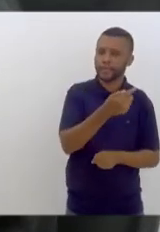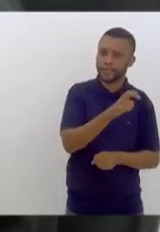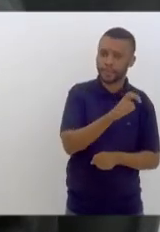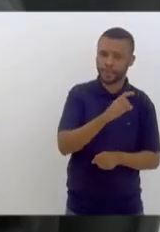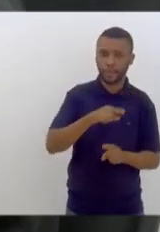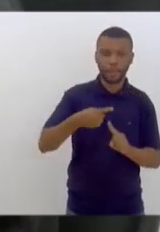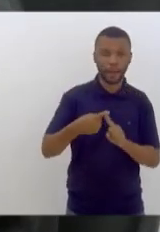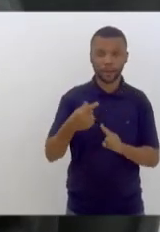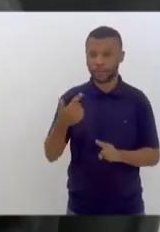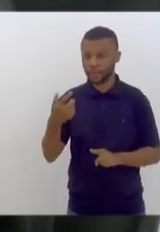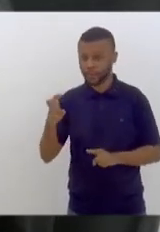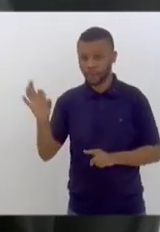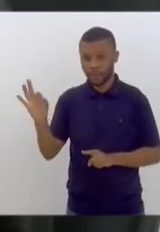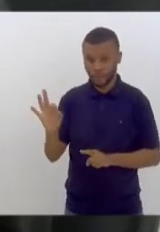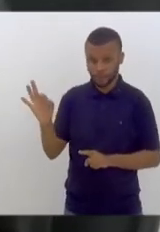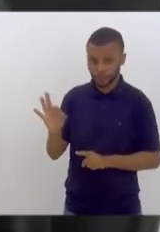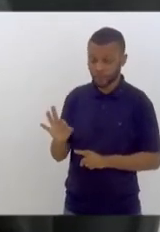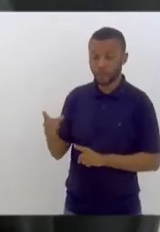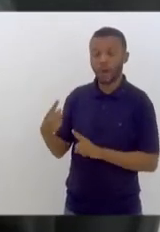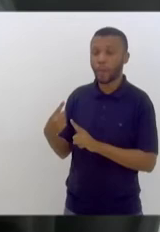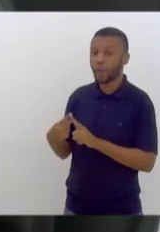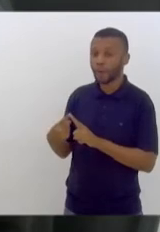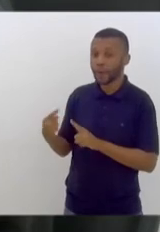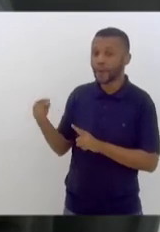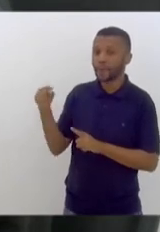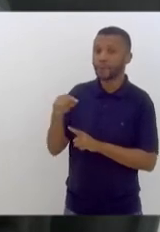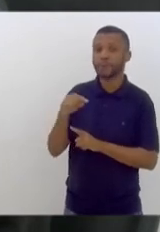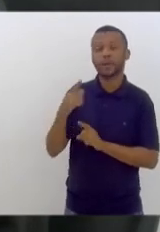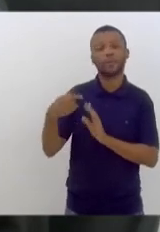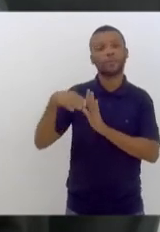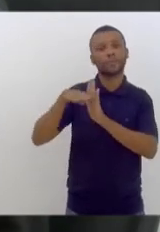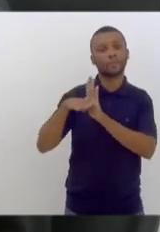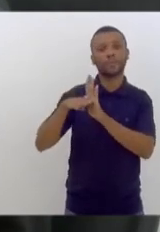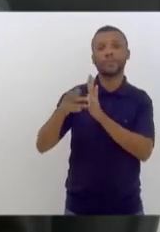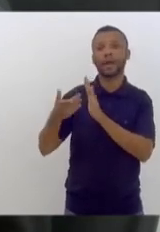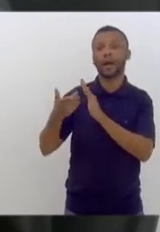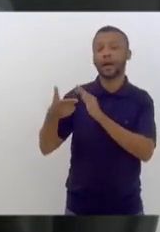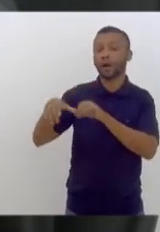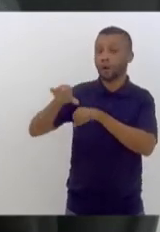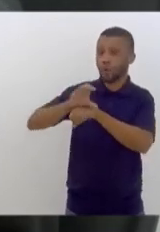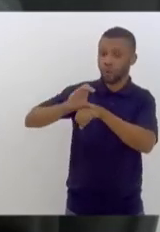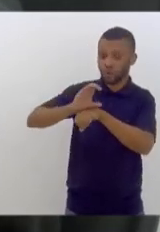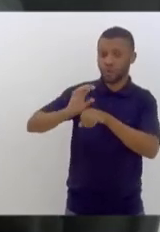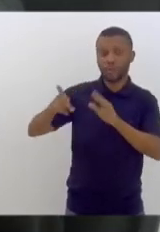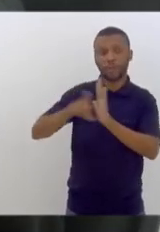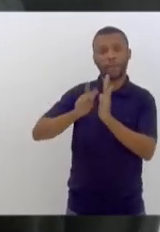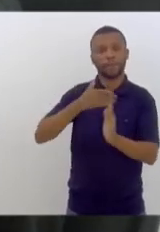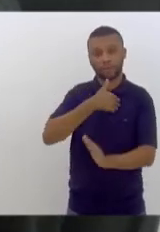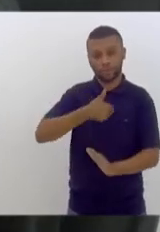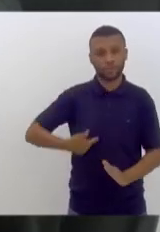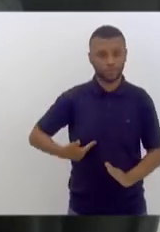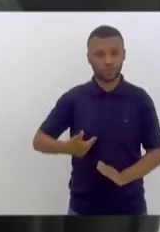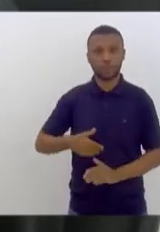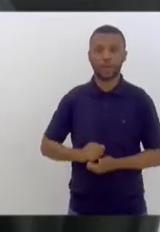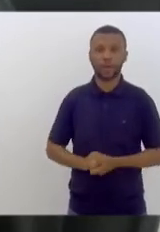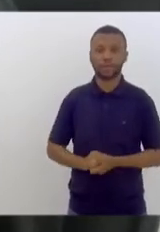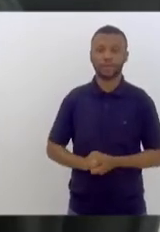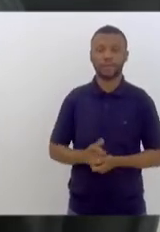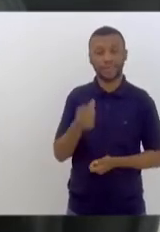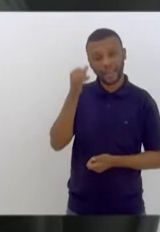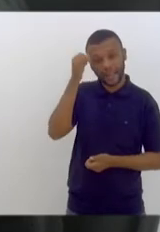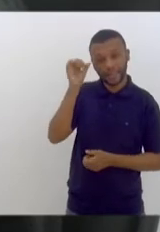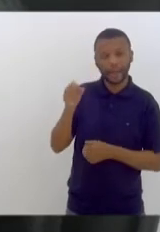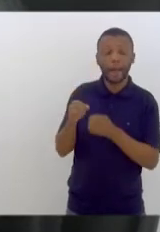25, porque era um princípio da Constituição do Estado e não